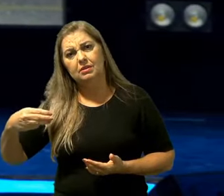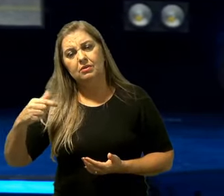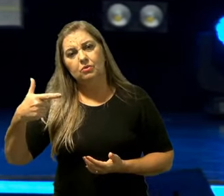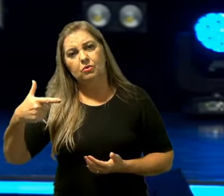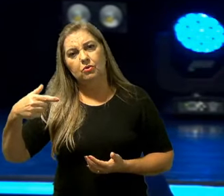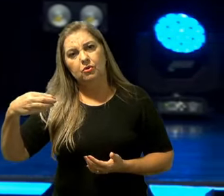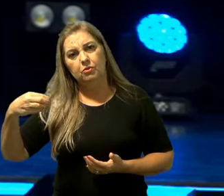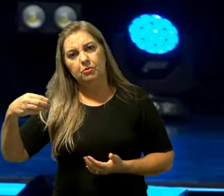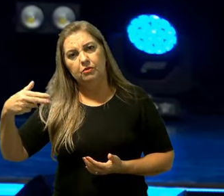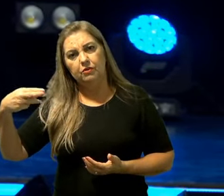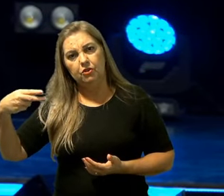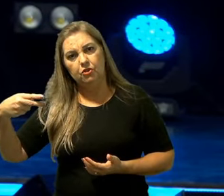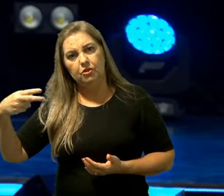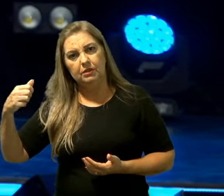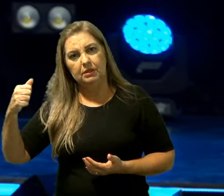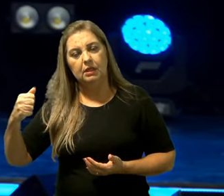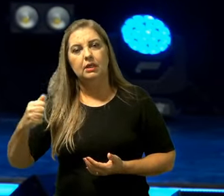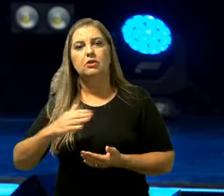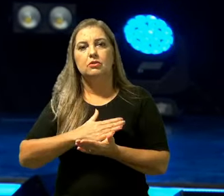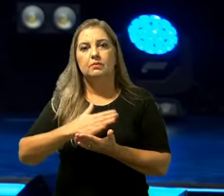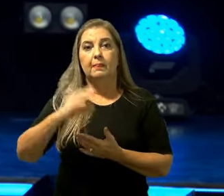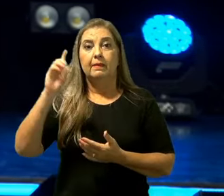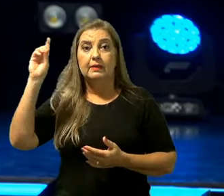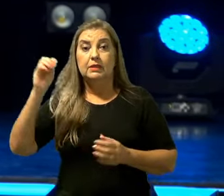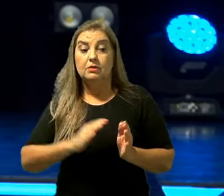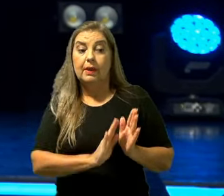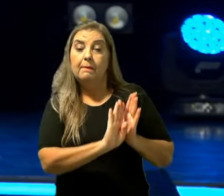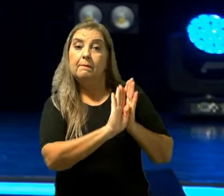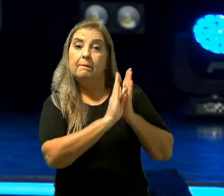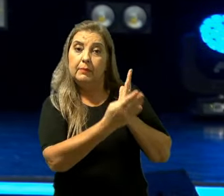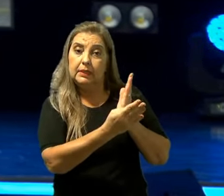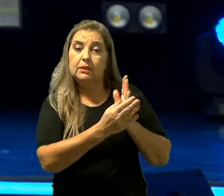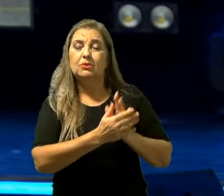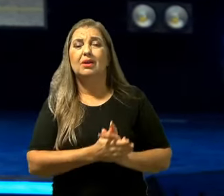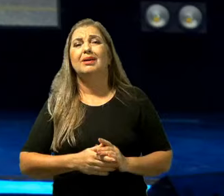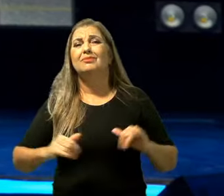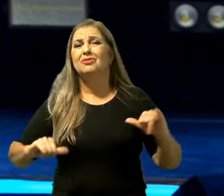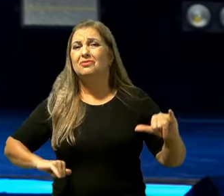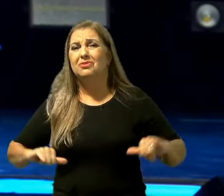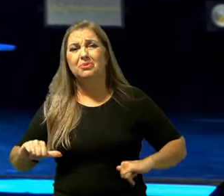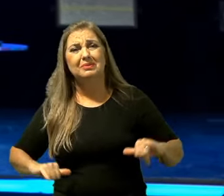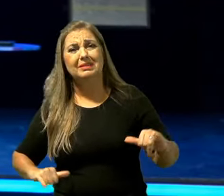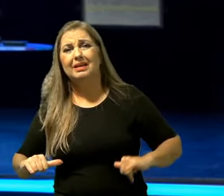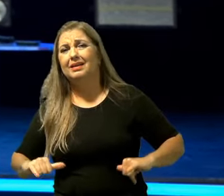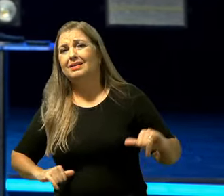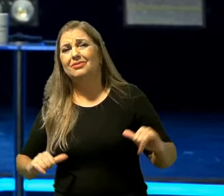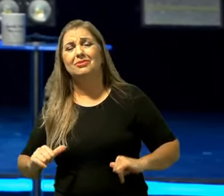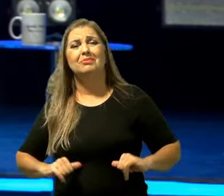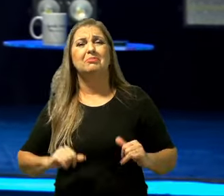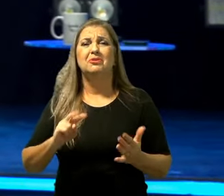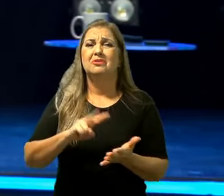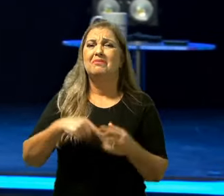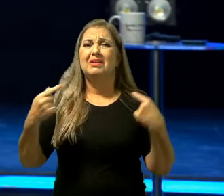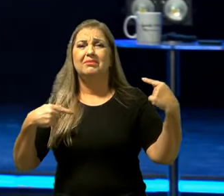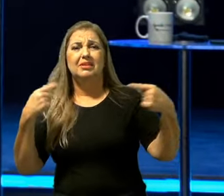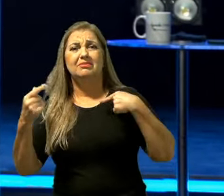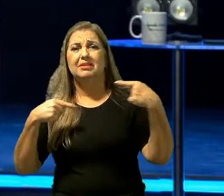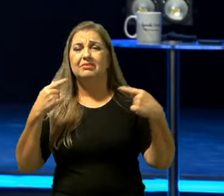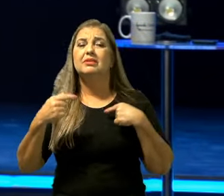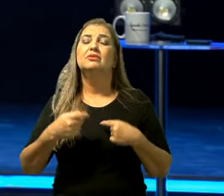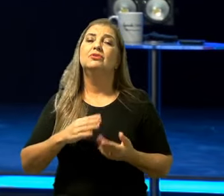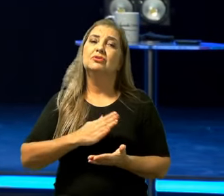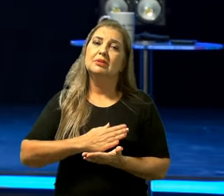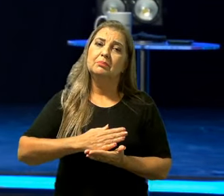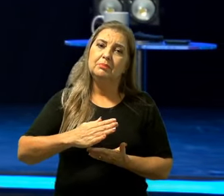abrindo as portas do nosso lugar. E apesar de tanta dificuldade, apesar de tanta gente se levantando, falando tantas coisas, a gente